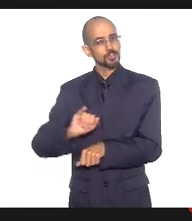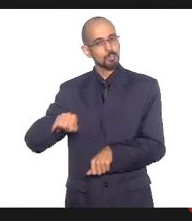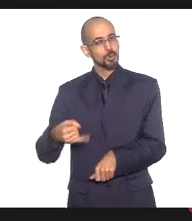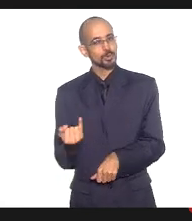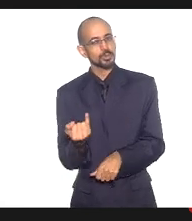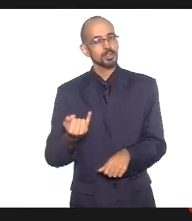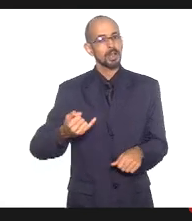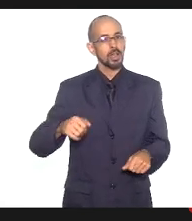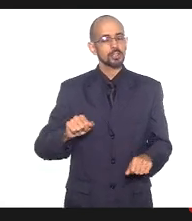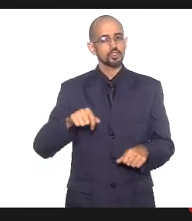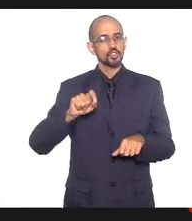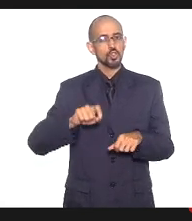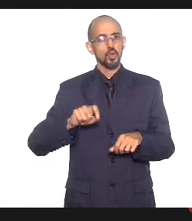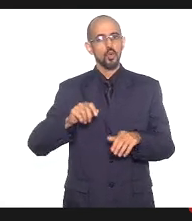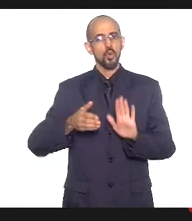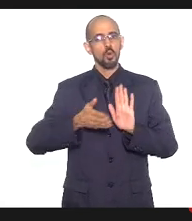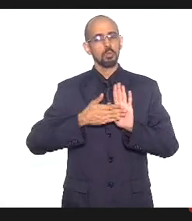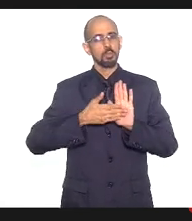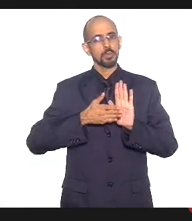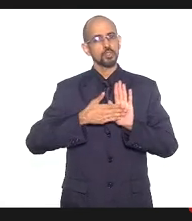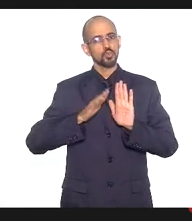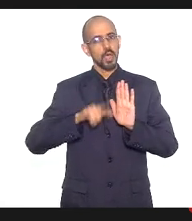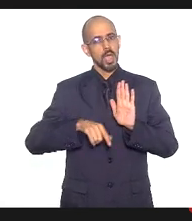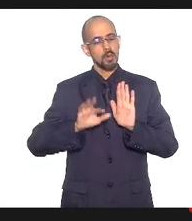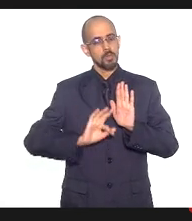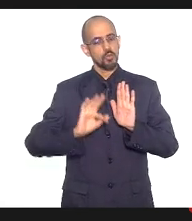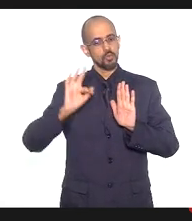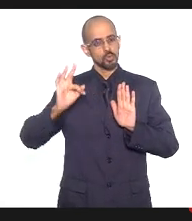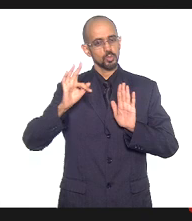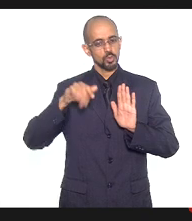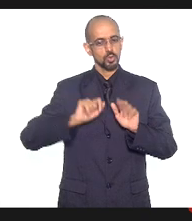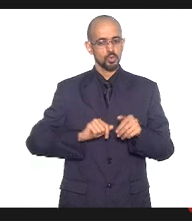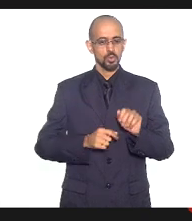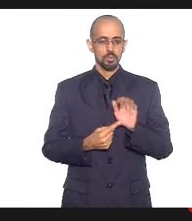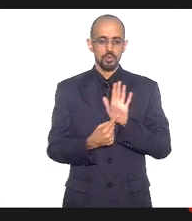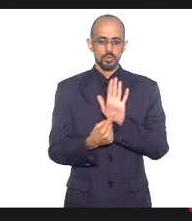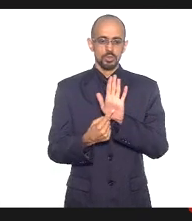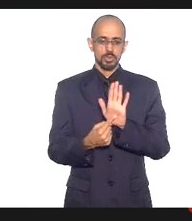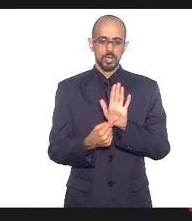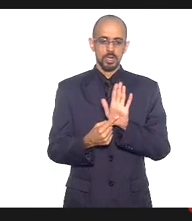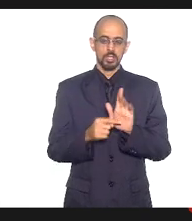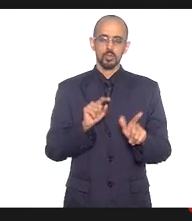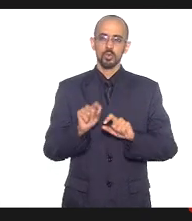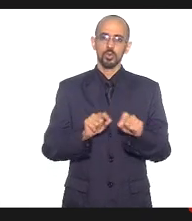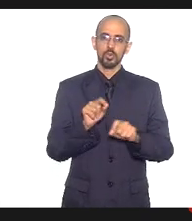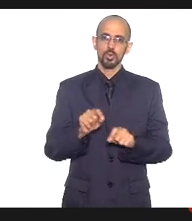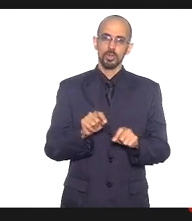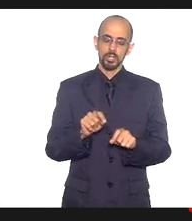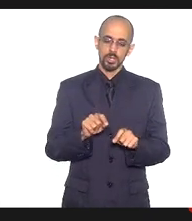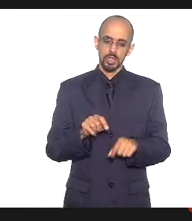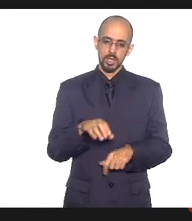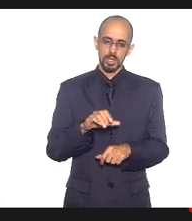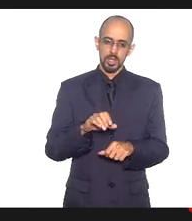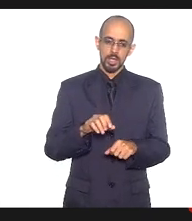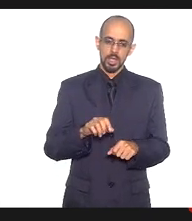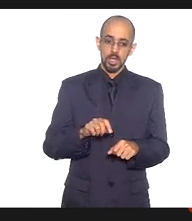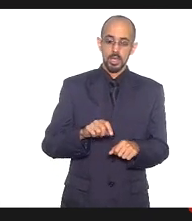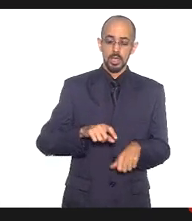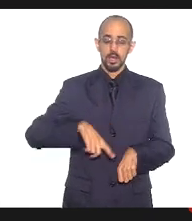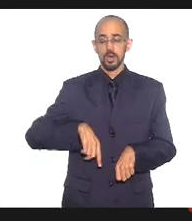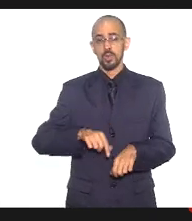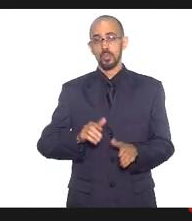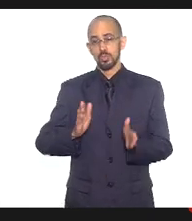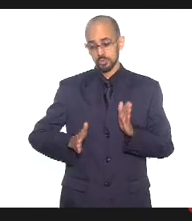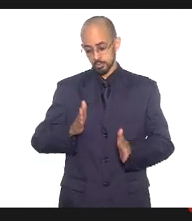o compromisso é de longo prazo, né? A fala do Mauro aí explicando os ciclos de um ativo de IP deixa claro que